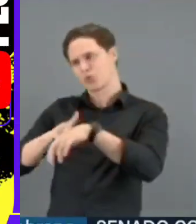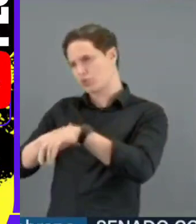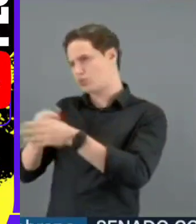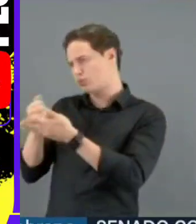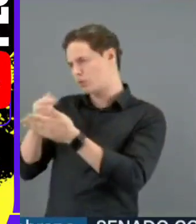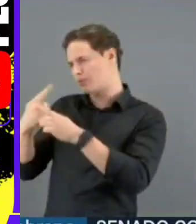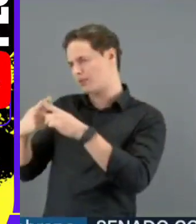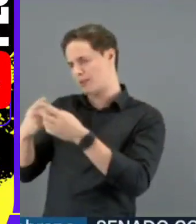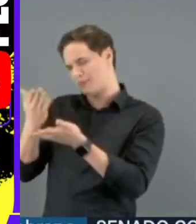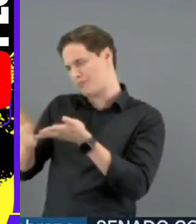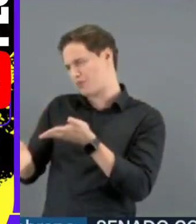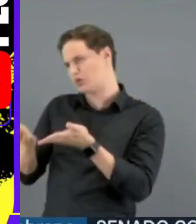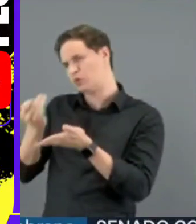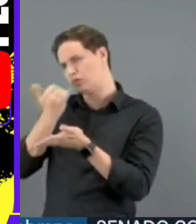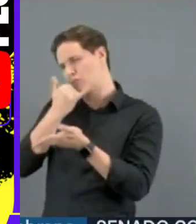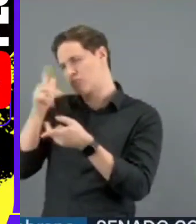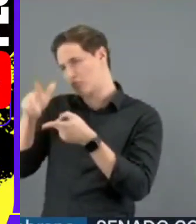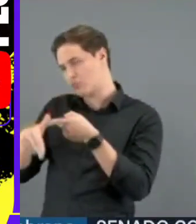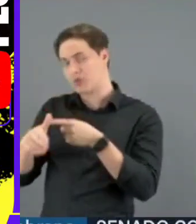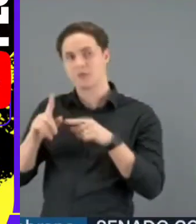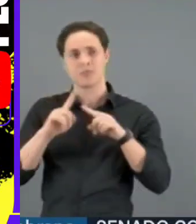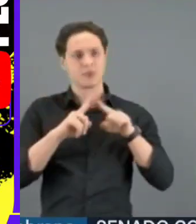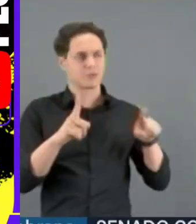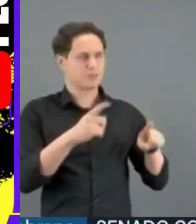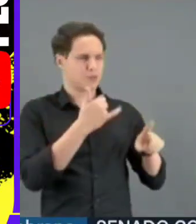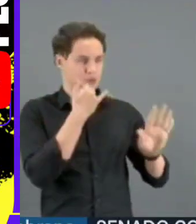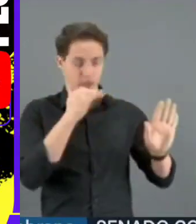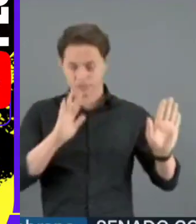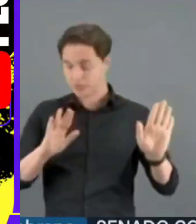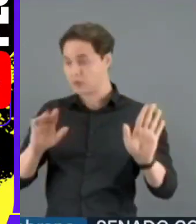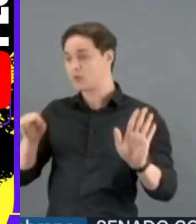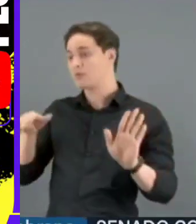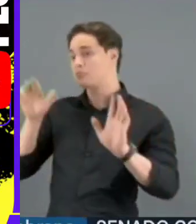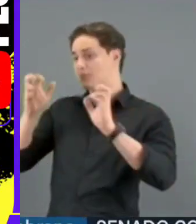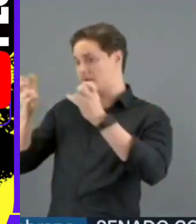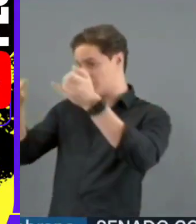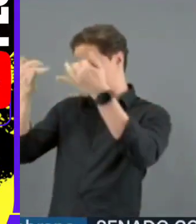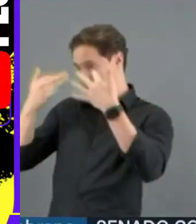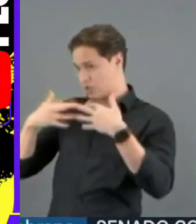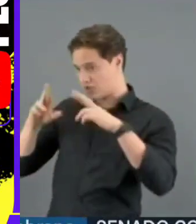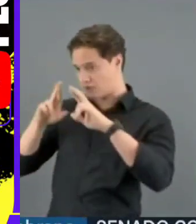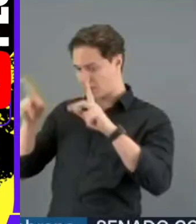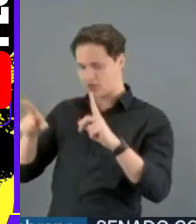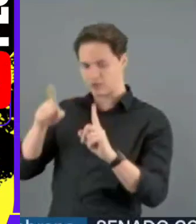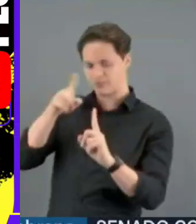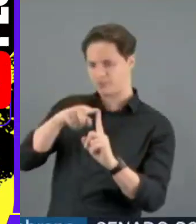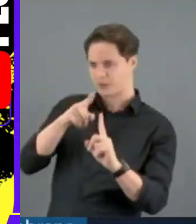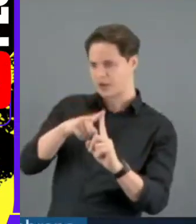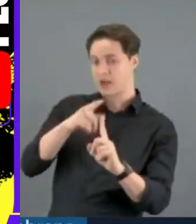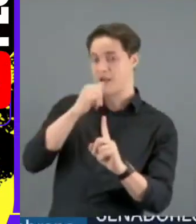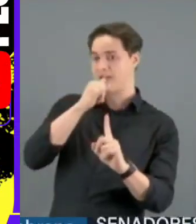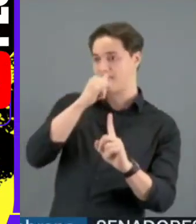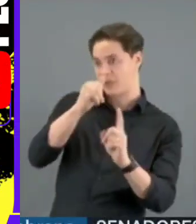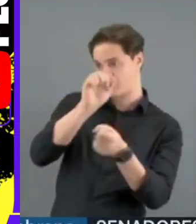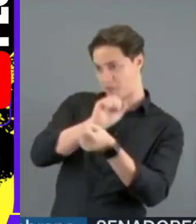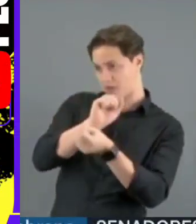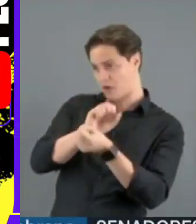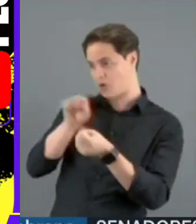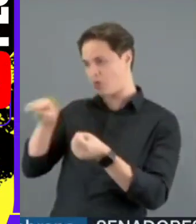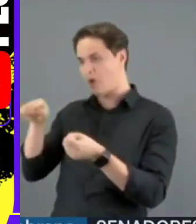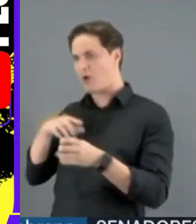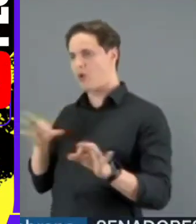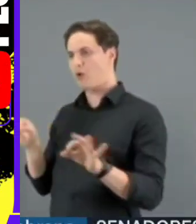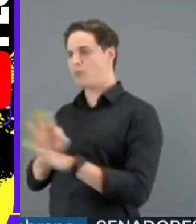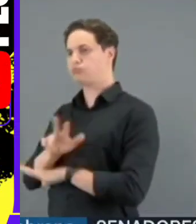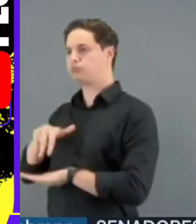perguntas, peço desculpas. Eu só pedi para o senhor... O senhor poderia explicar a diferença de sobreaviso para prontidão, rapidamente? O efetivo de sobreaviso,